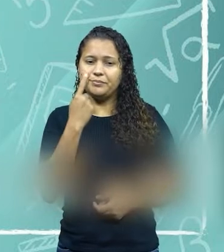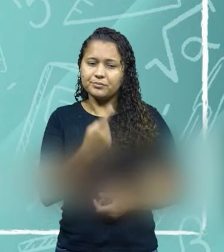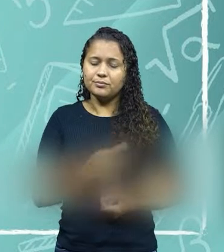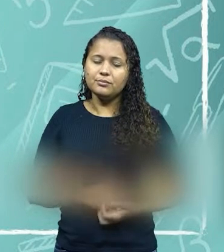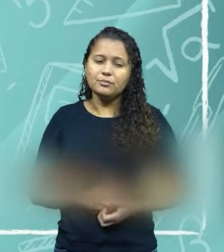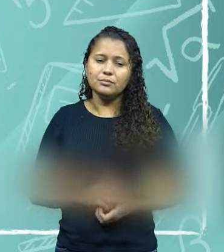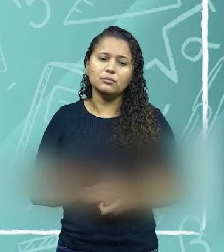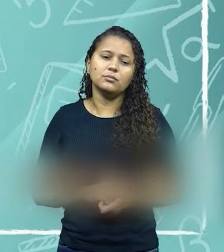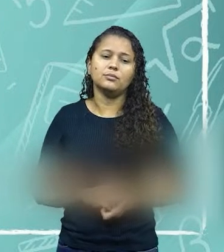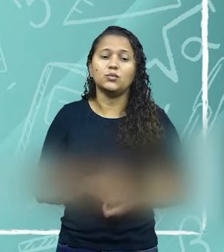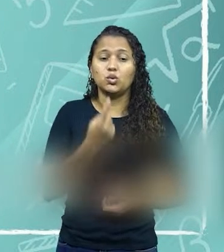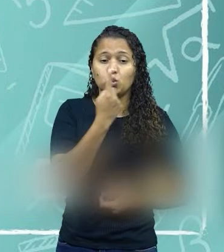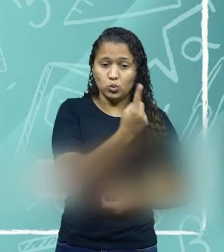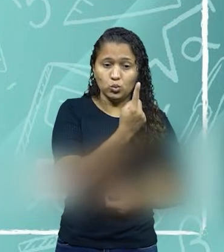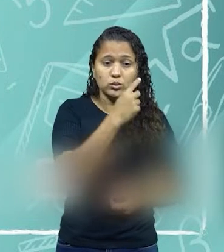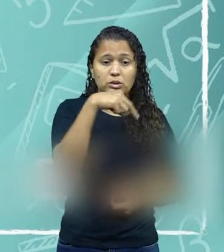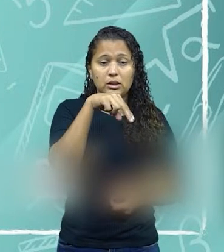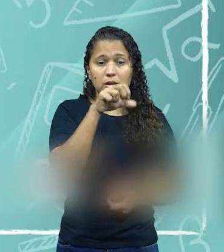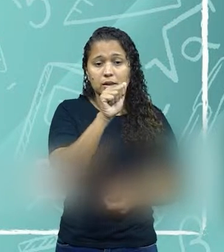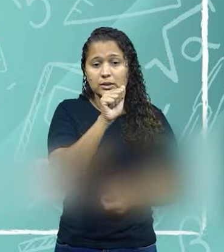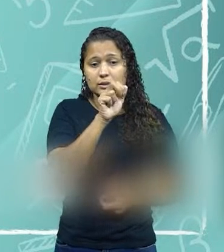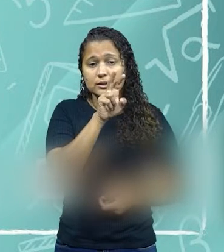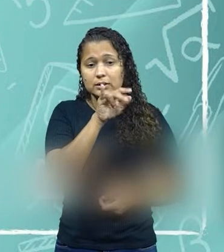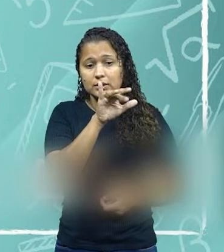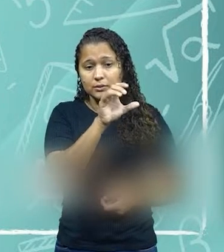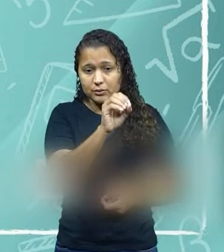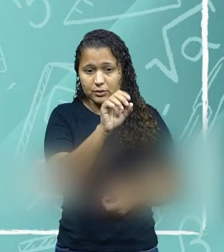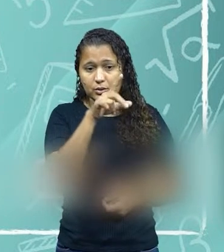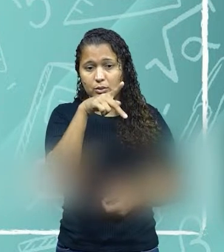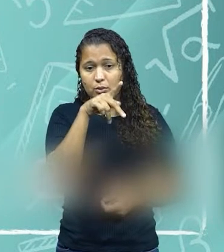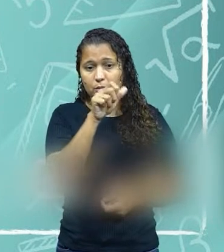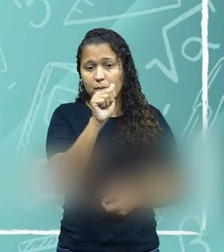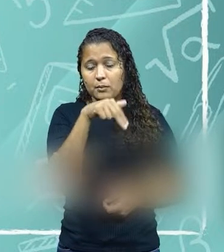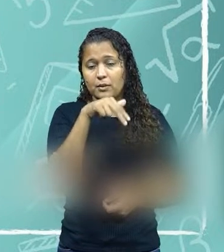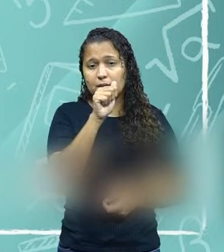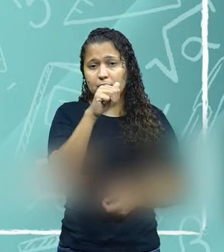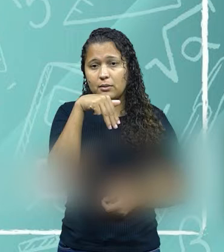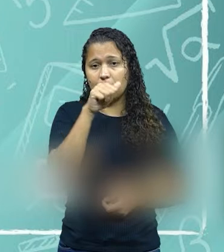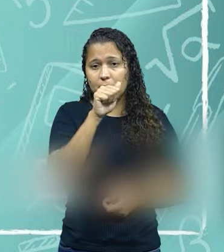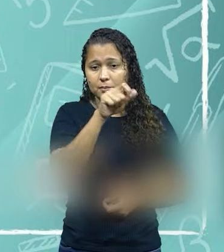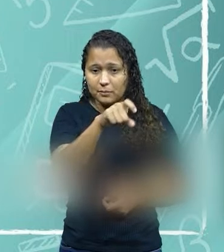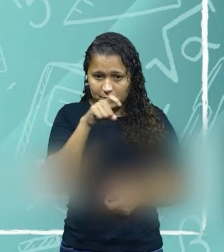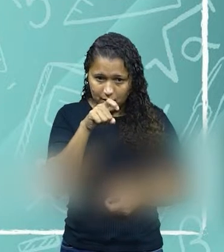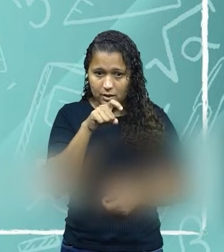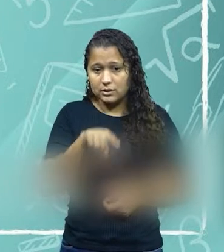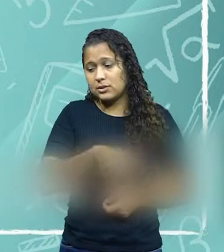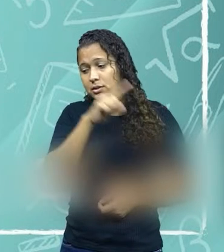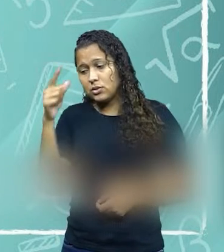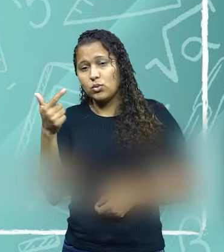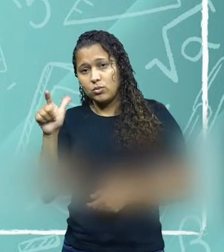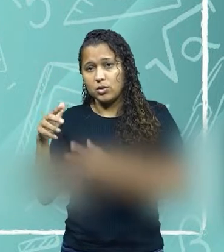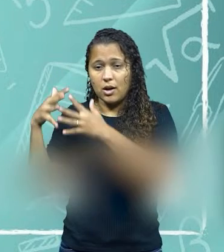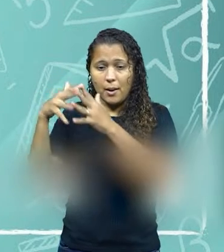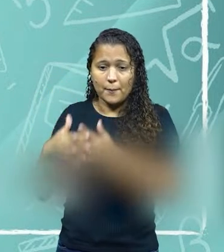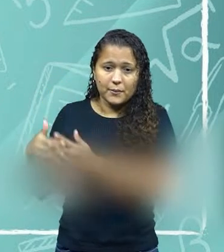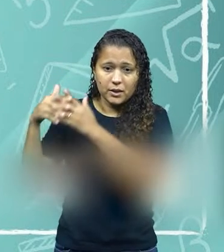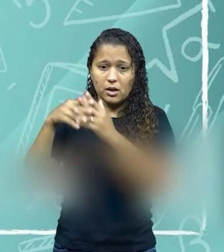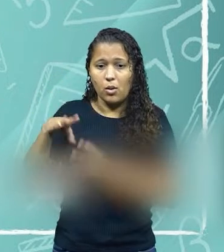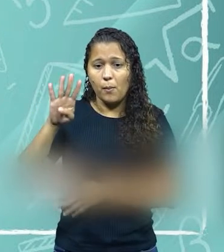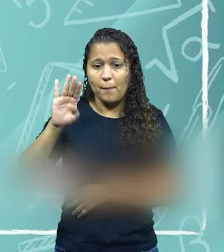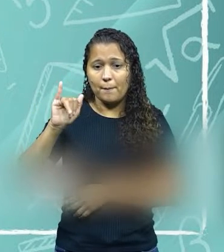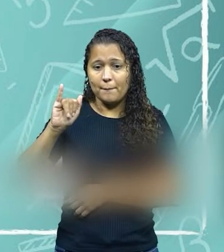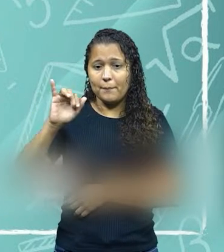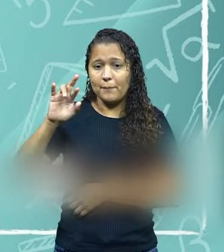podem ver, um navio, aqui nós temos a representação do navio Panamax e um caminhão bitrem. Um